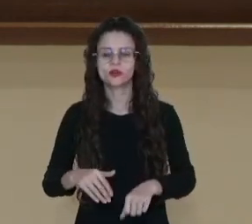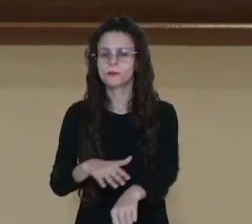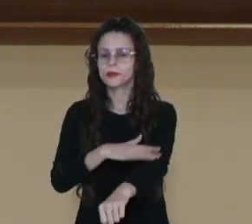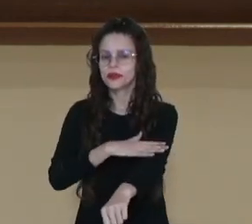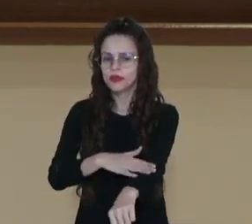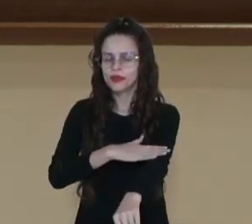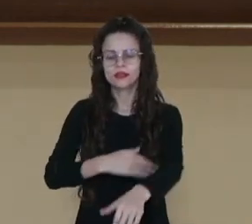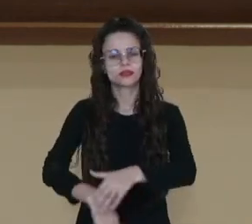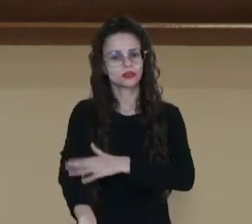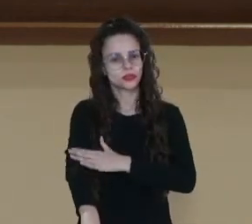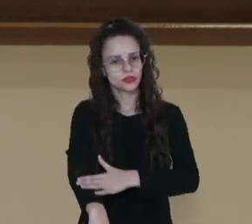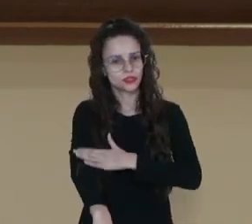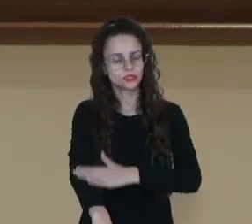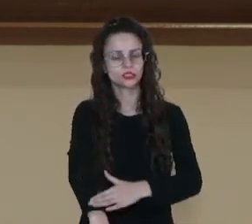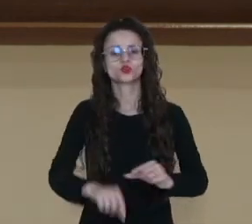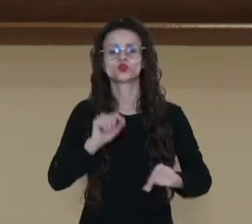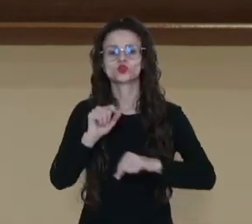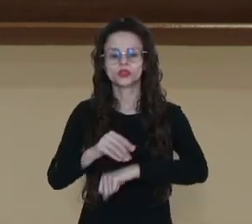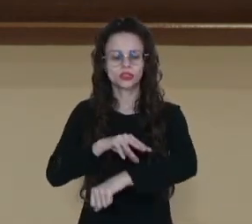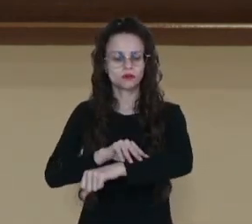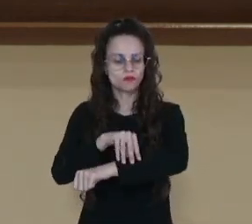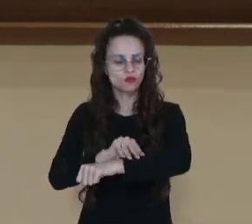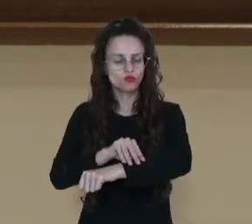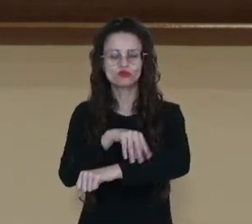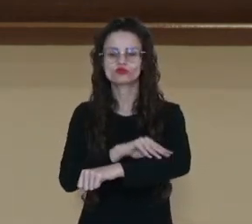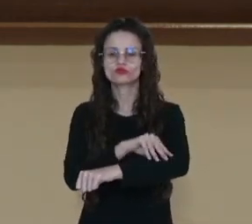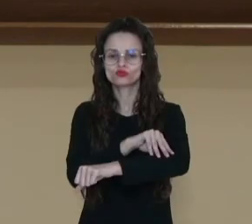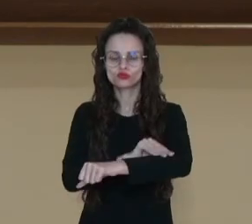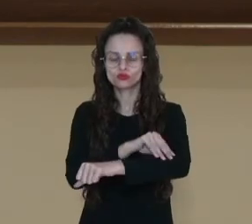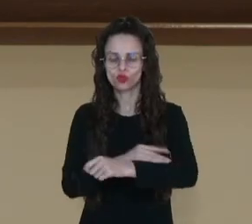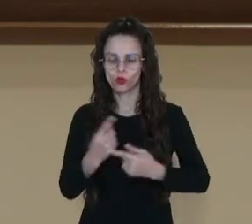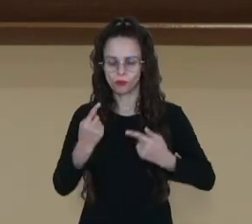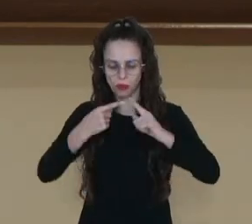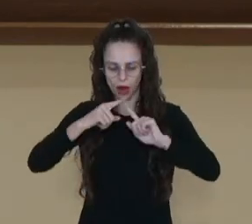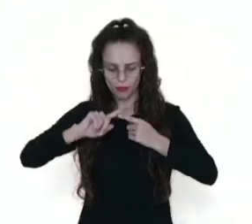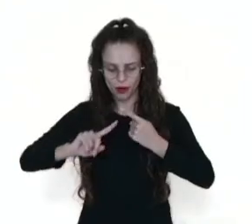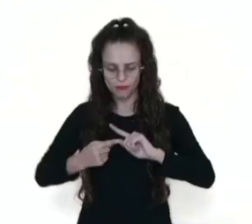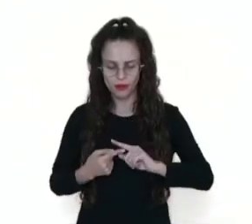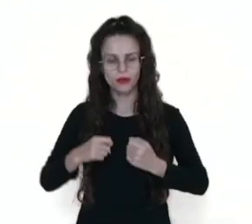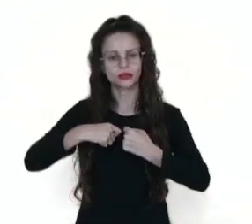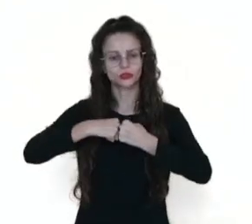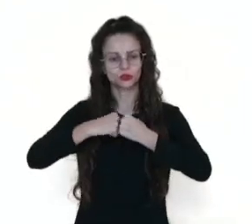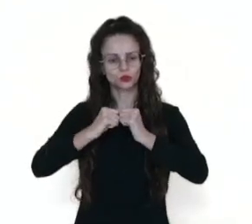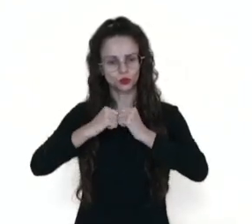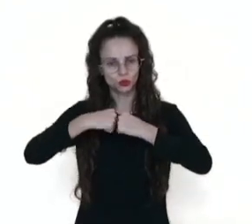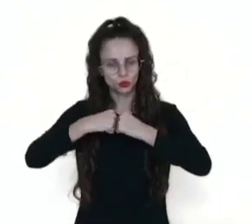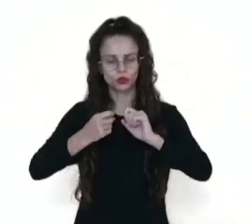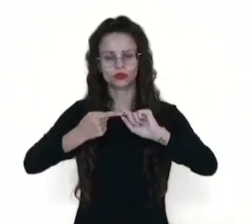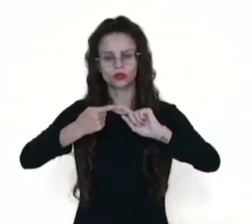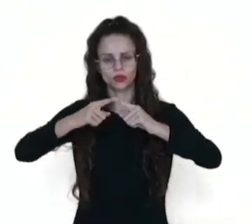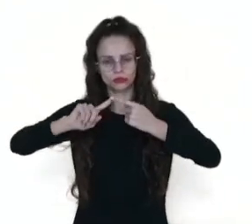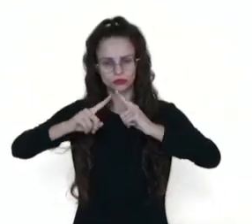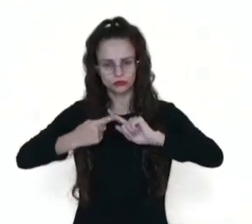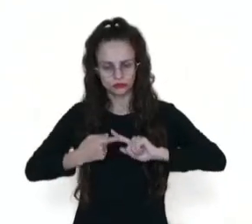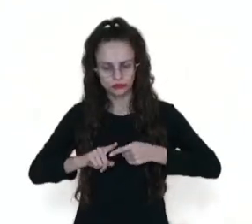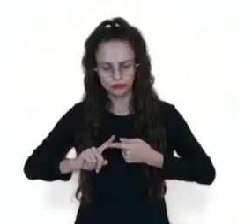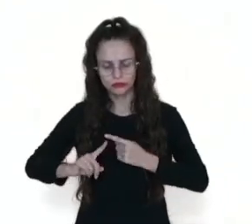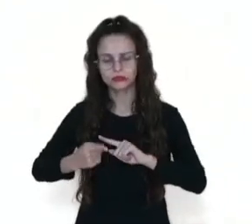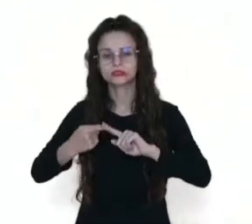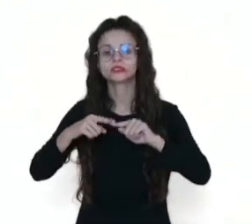pele, incluindo os músculos, os tecidos conectivos, os tendões, ligamentos e